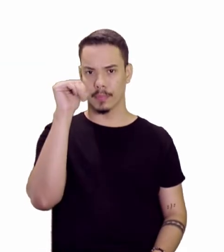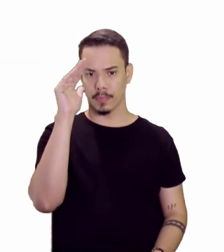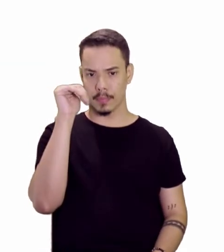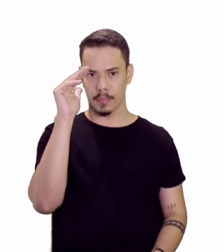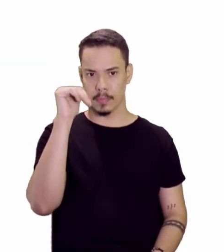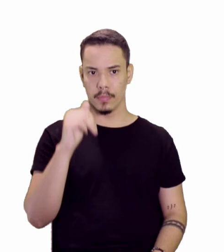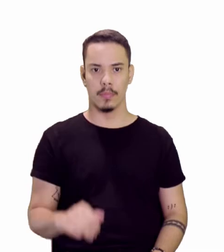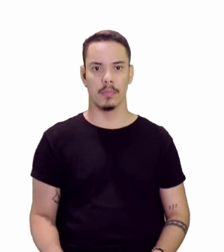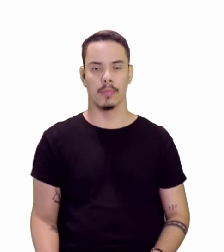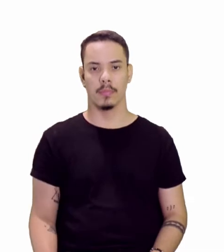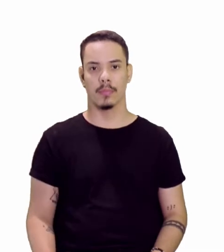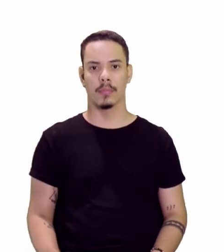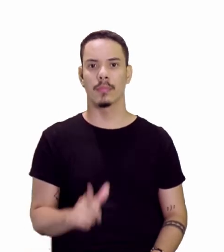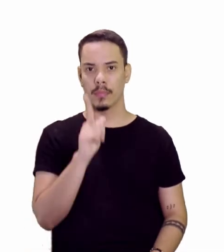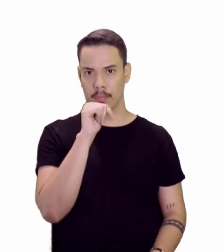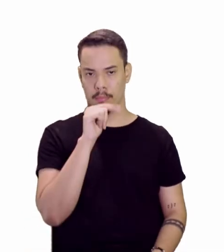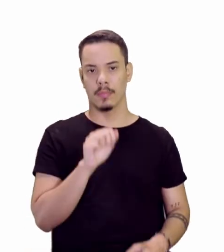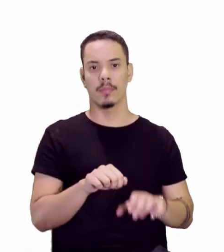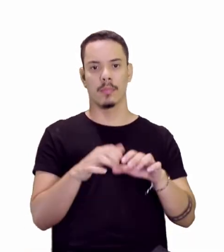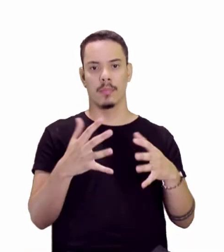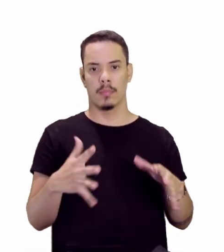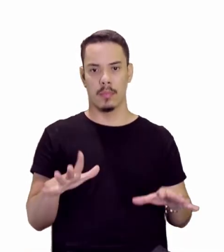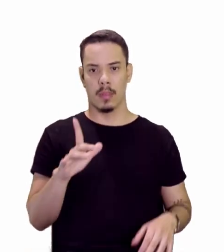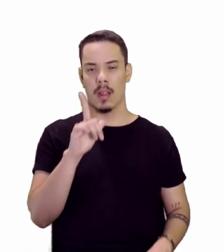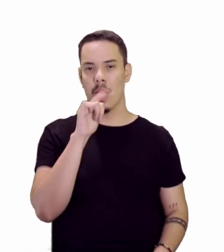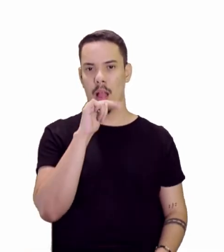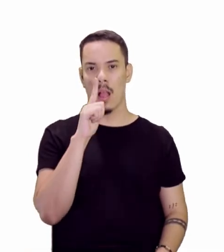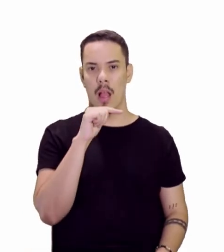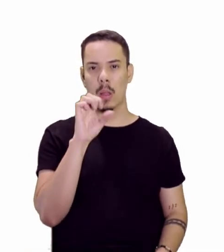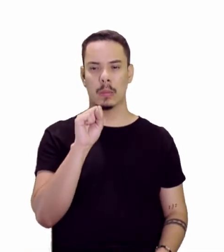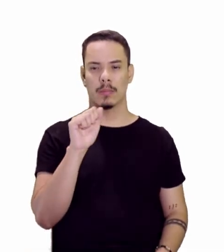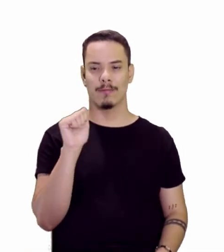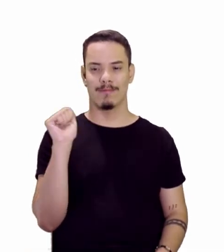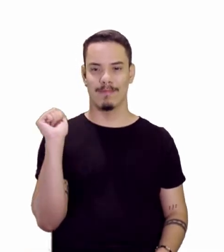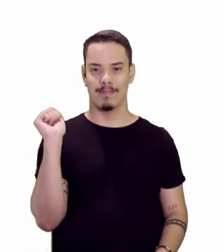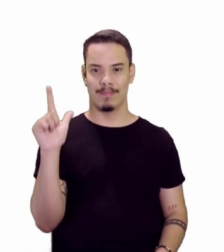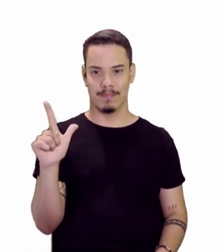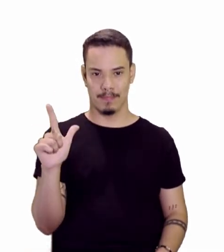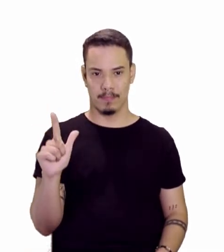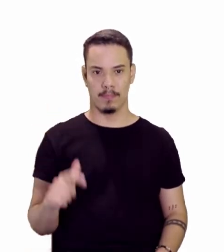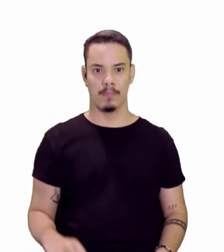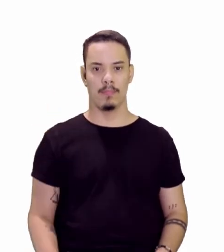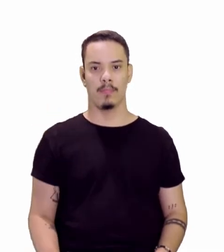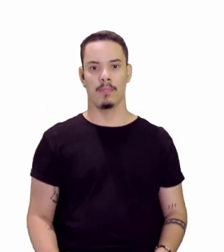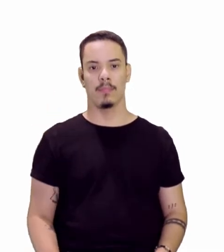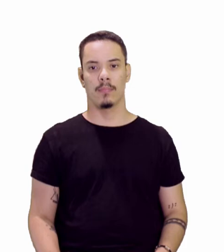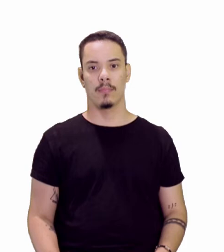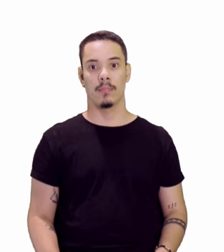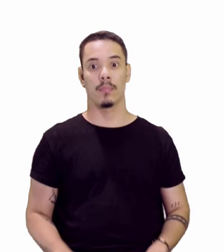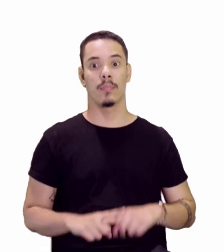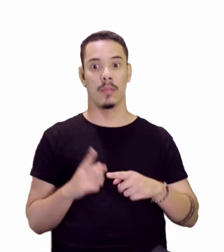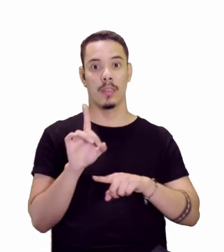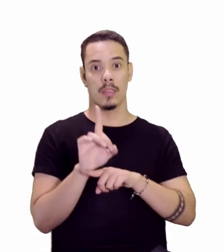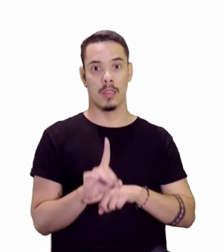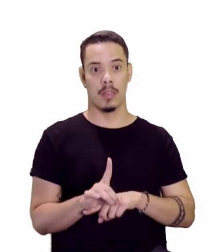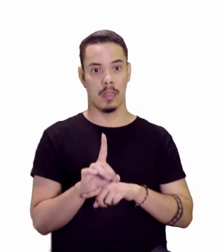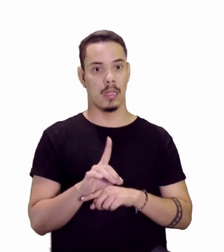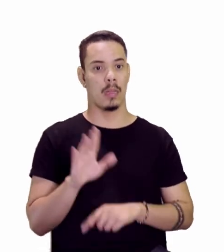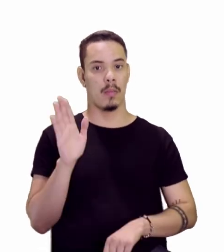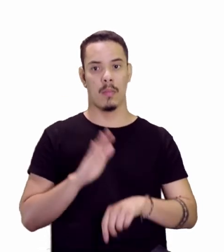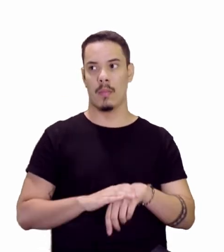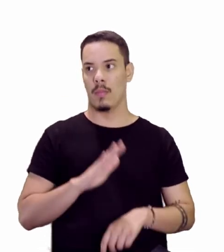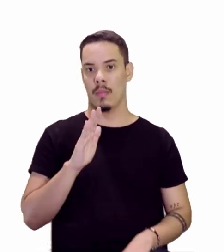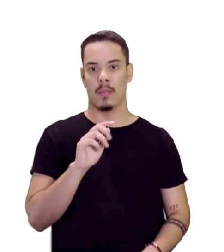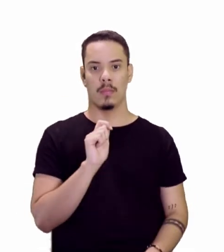Olha só, desce no mar, tem água salgada pra caramba, maior que a densidade da água doce. Exatamente. Então lá a densidade do mar é maior. É muito mais